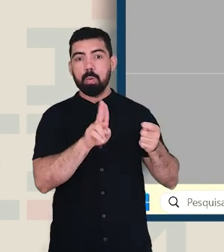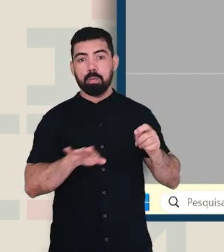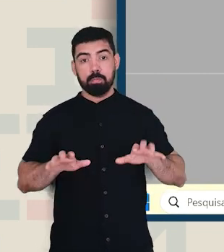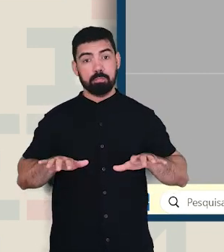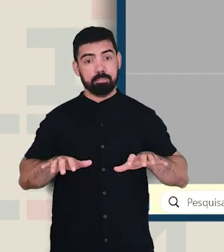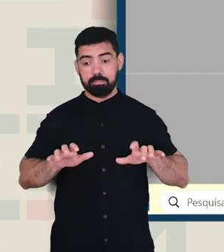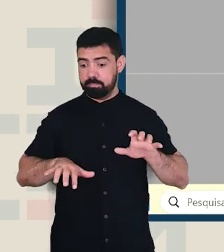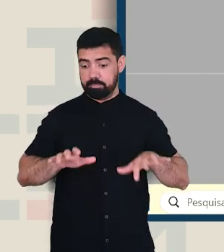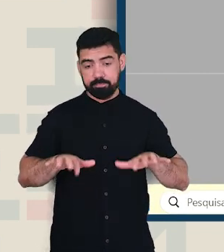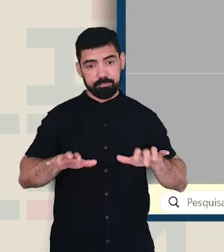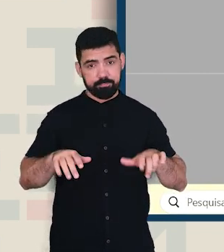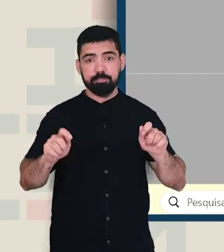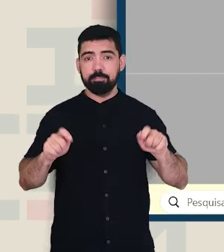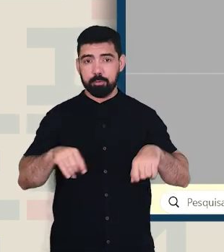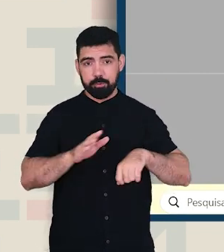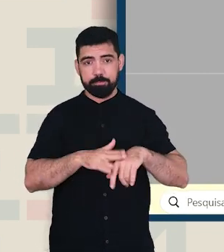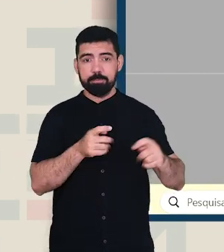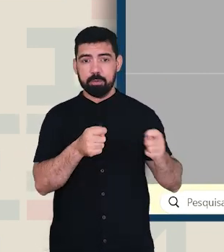teclado.